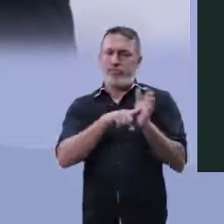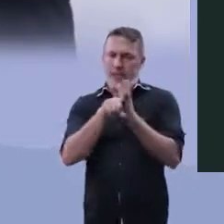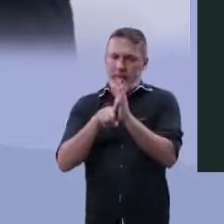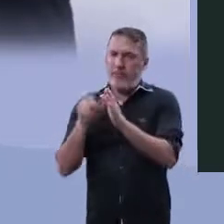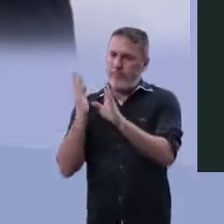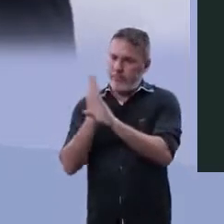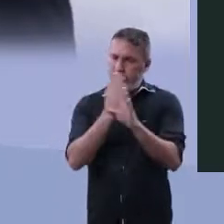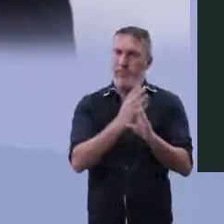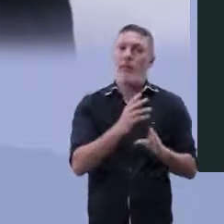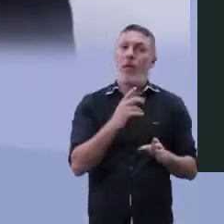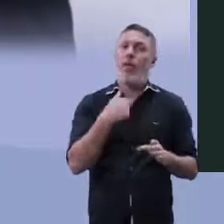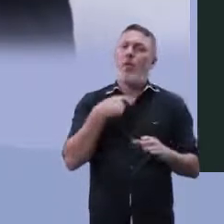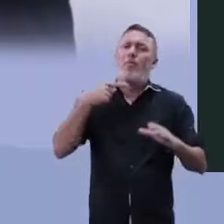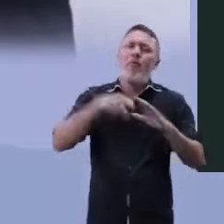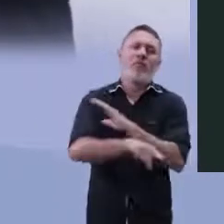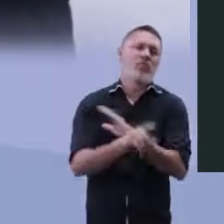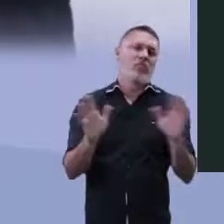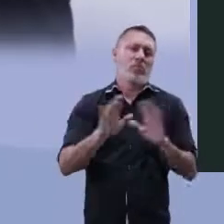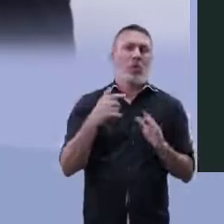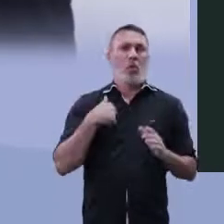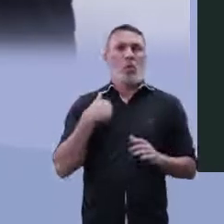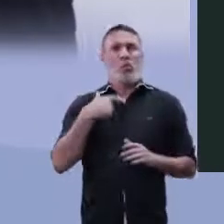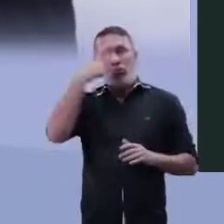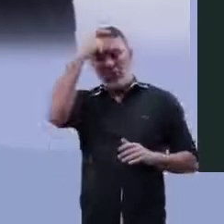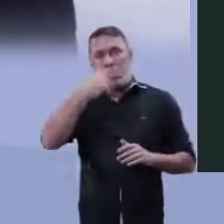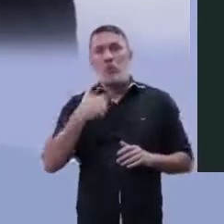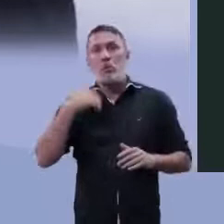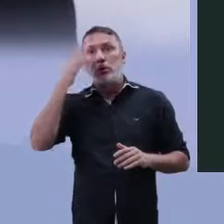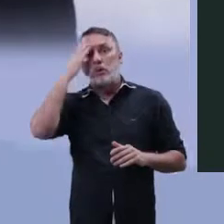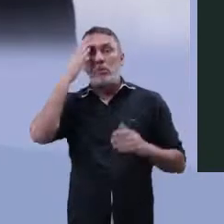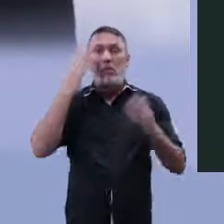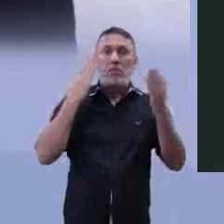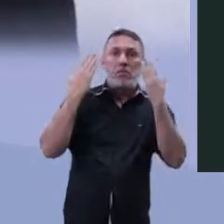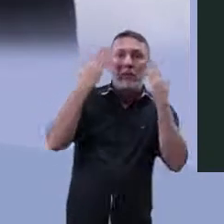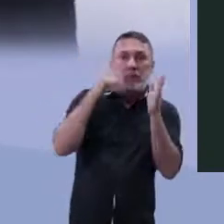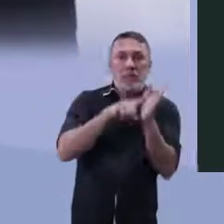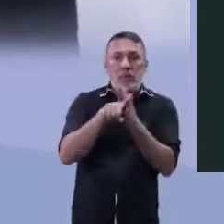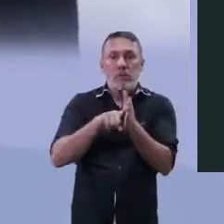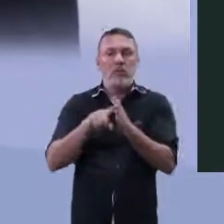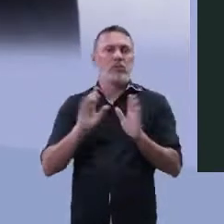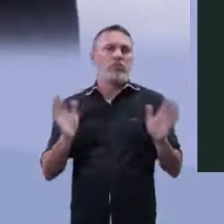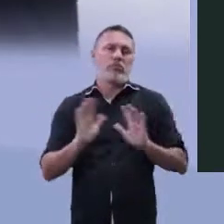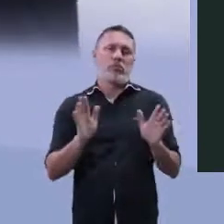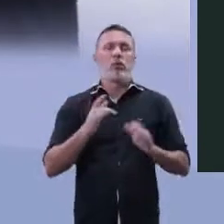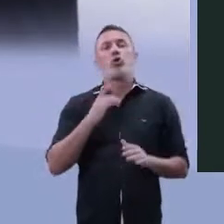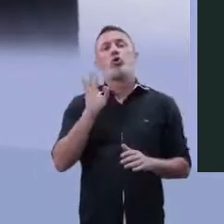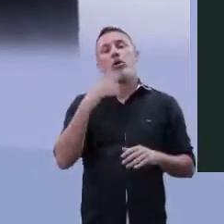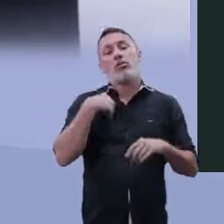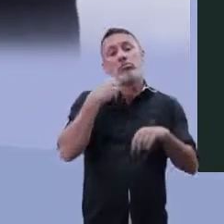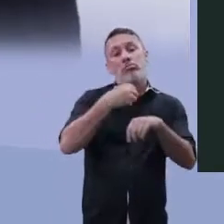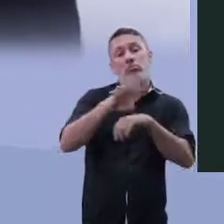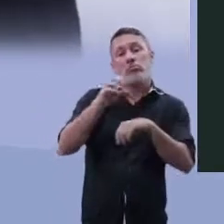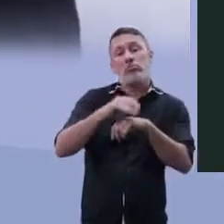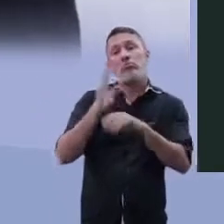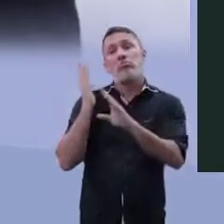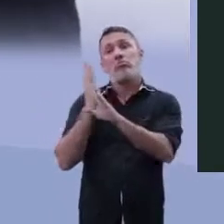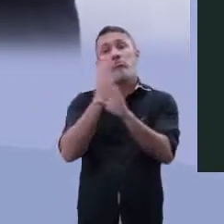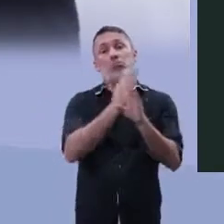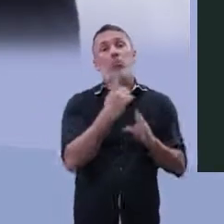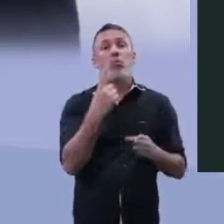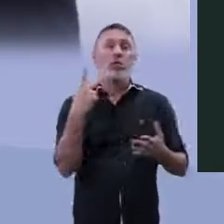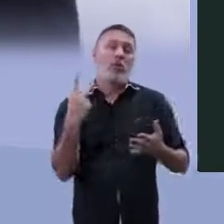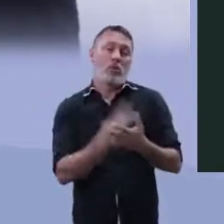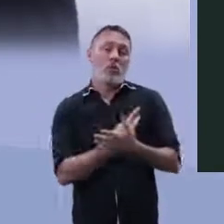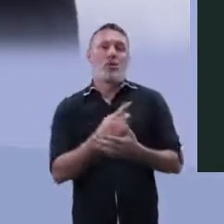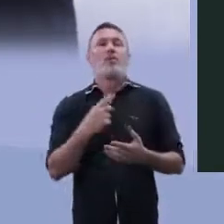né, vários especialistas, não vou entrar nessa discussão, até porque eu não sou especialista em psiquiatria, apenas